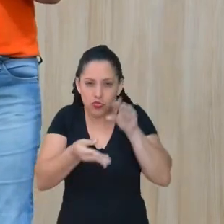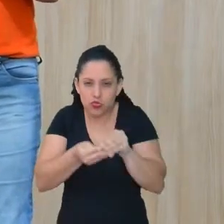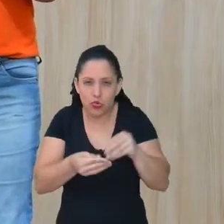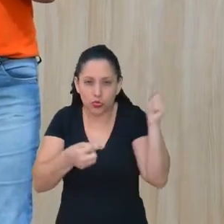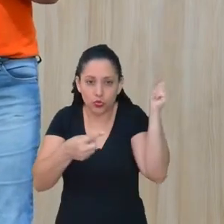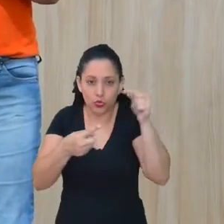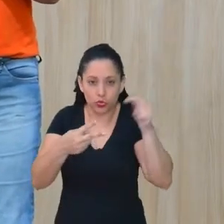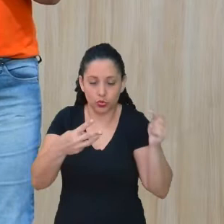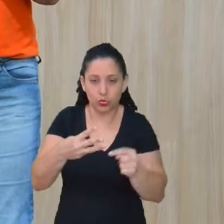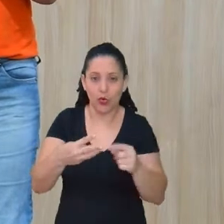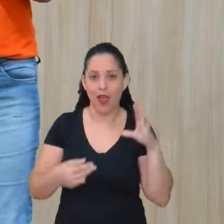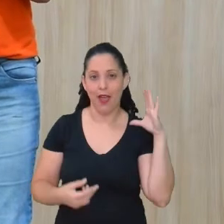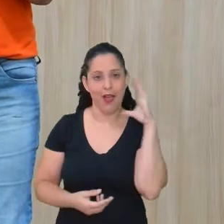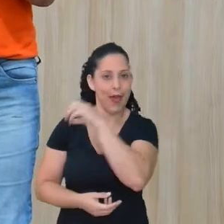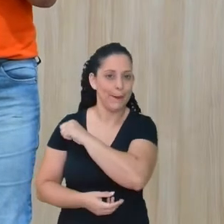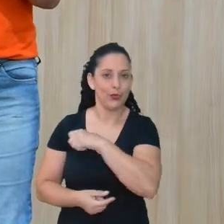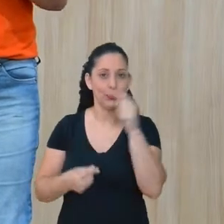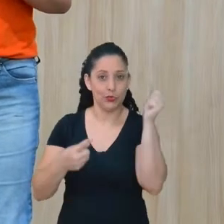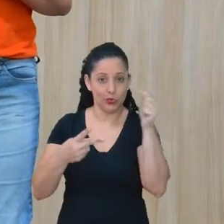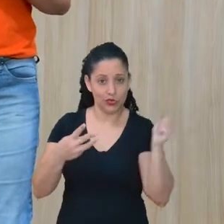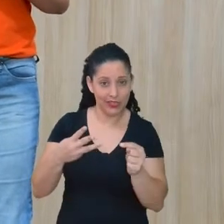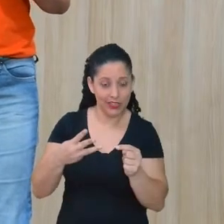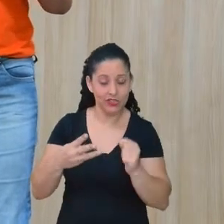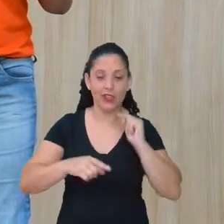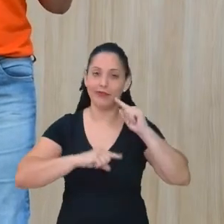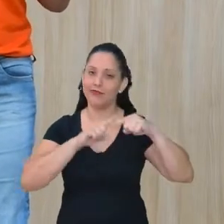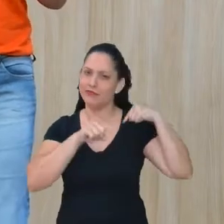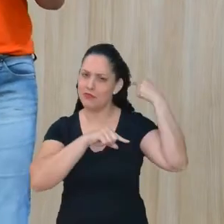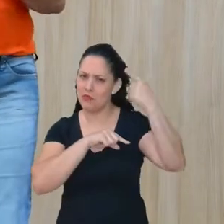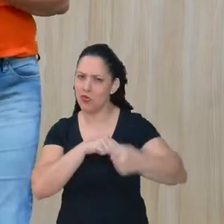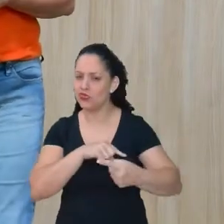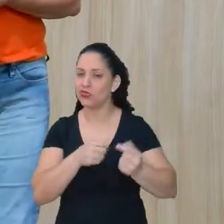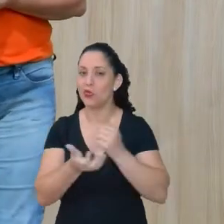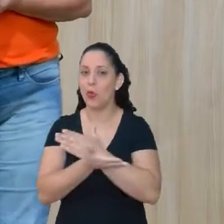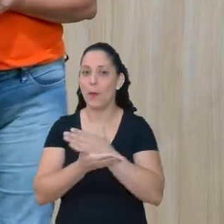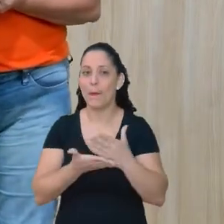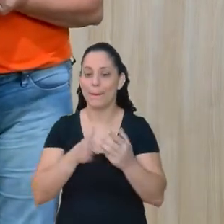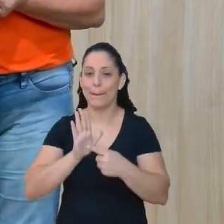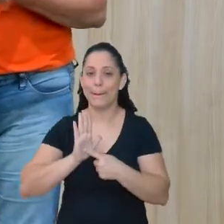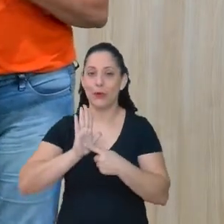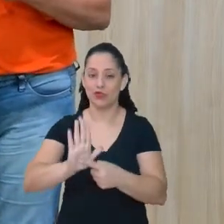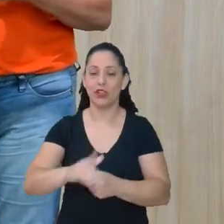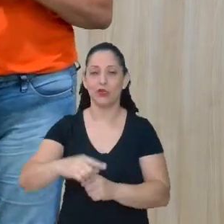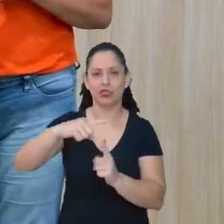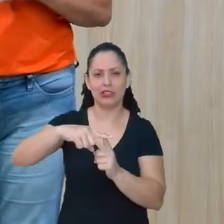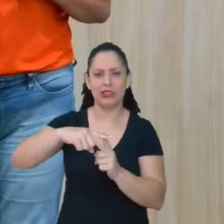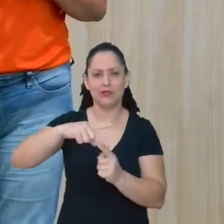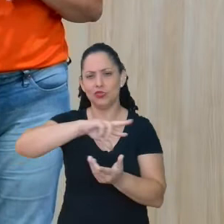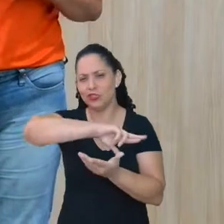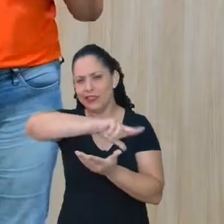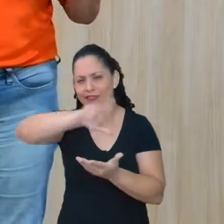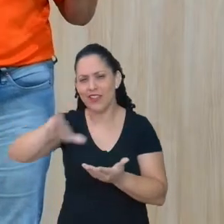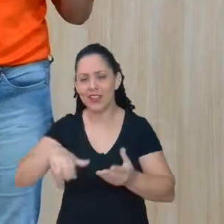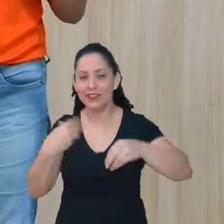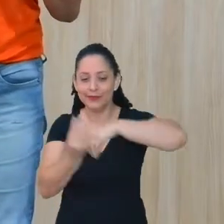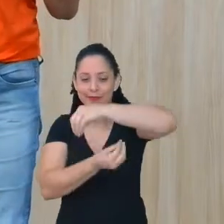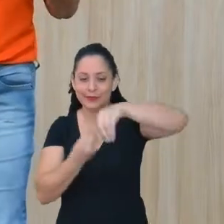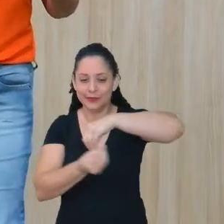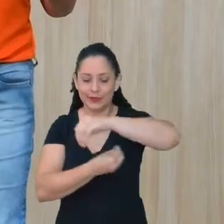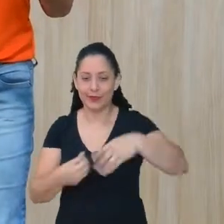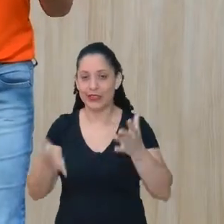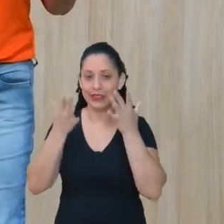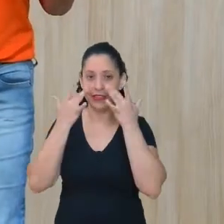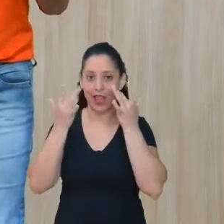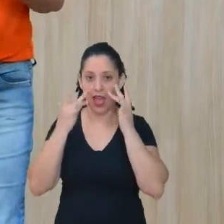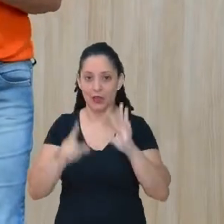um pouquinho rapidamente sobre esses 3, e depois a gente vai entrar para as formas híbridas do teatro, né, e da